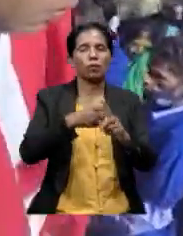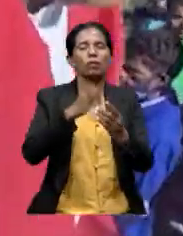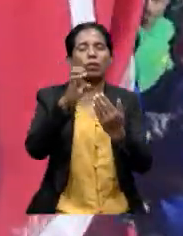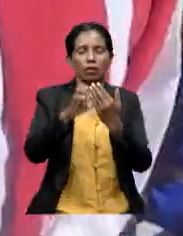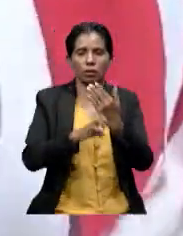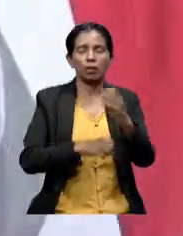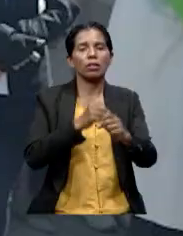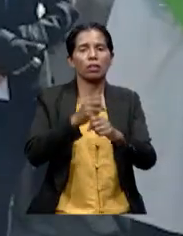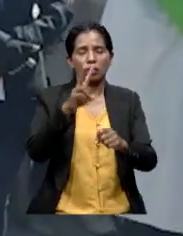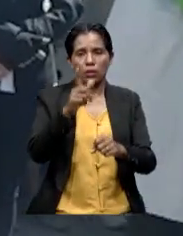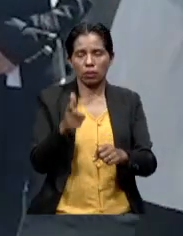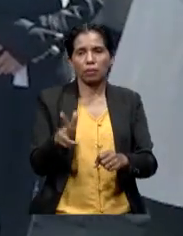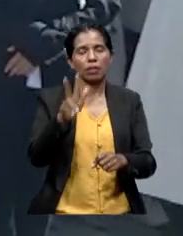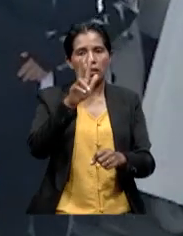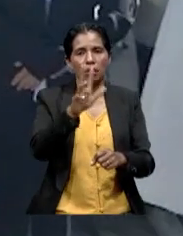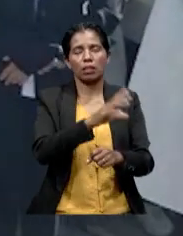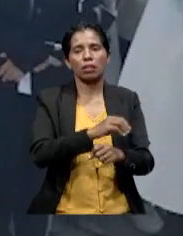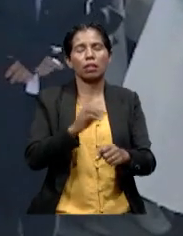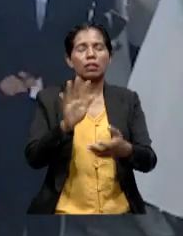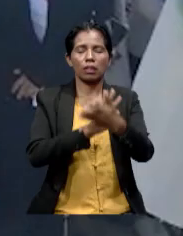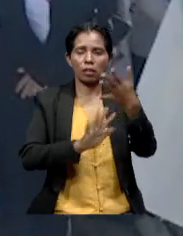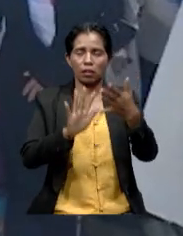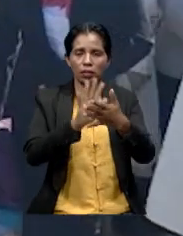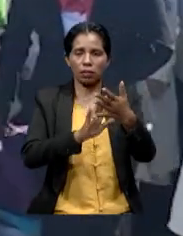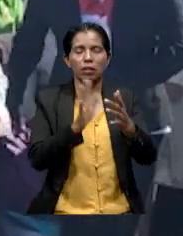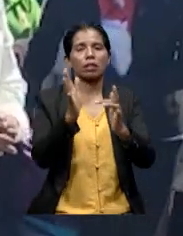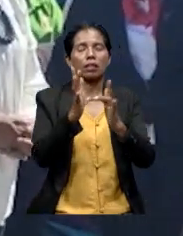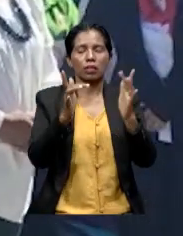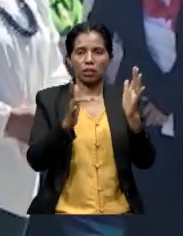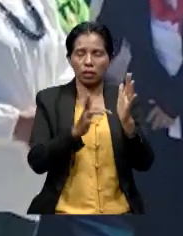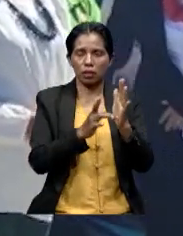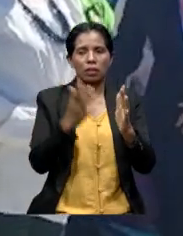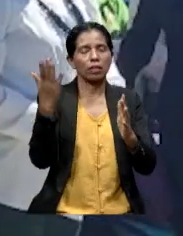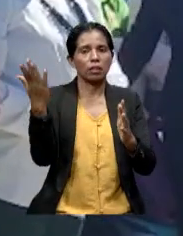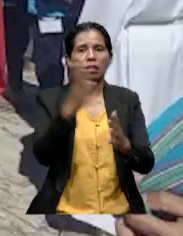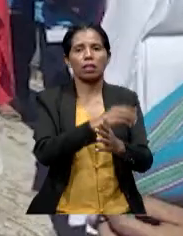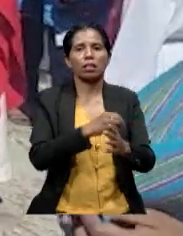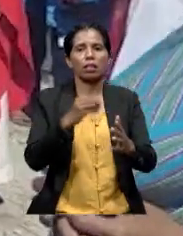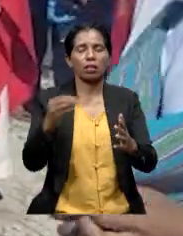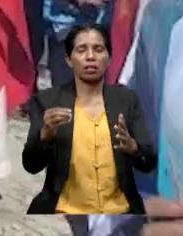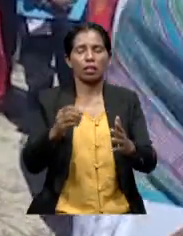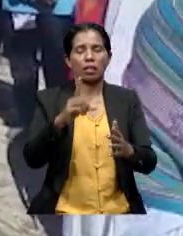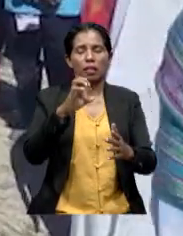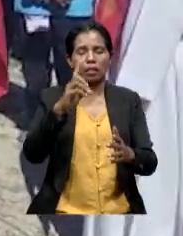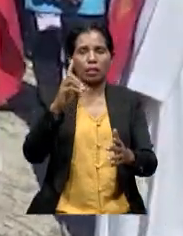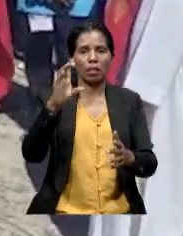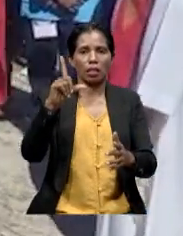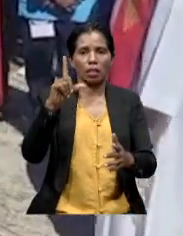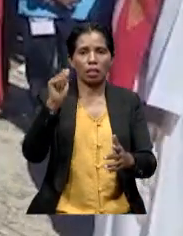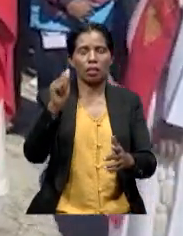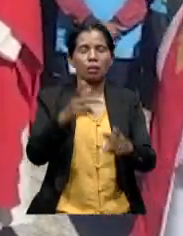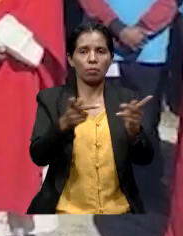Tinan Rihun Ruaro no Loresin Tolu, inaugura Santuário Jesus Divina Misericórdia e a Edilau Sucuedi,